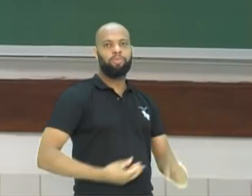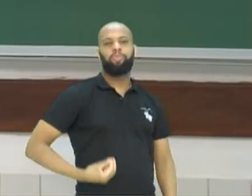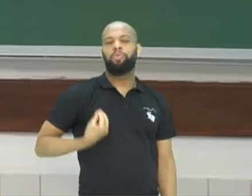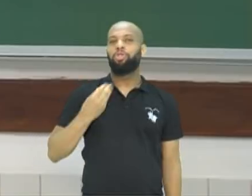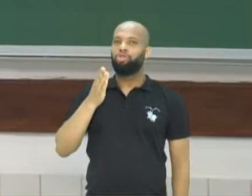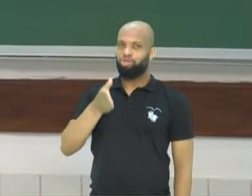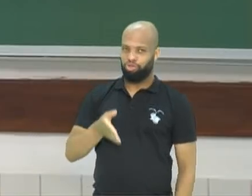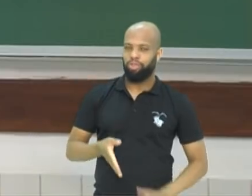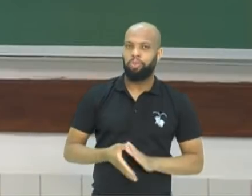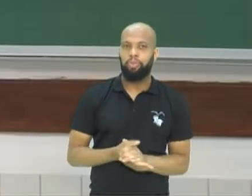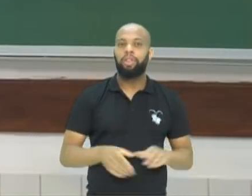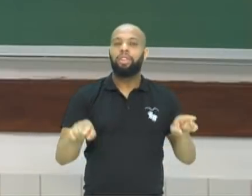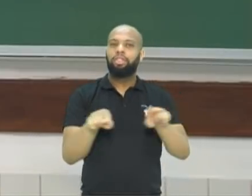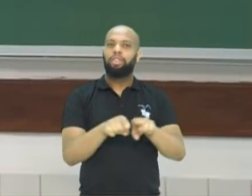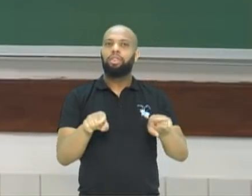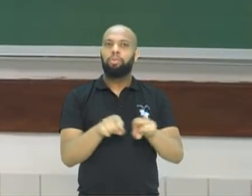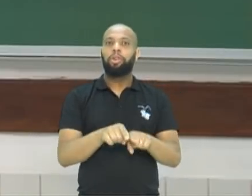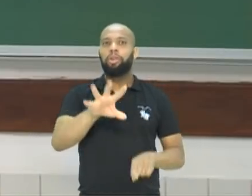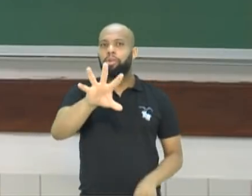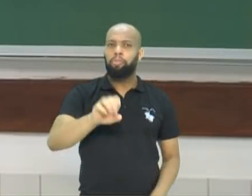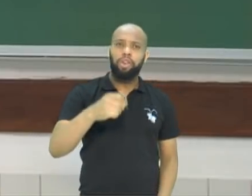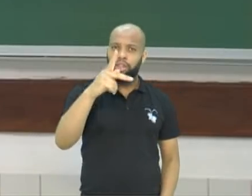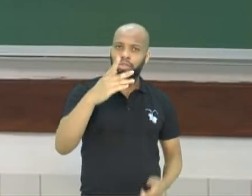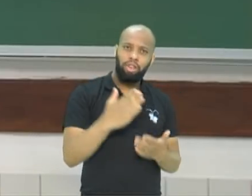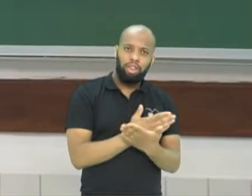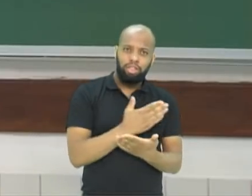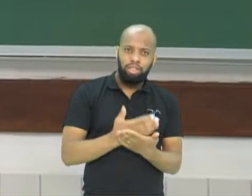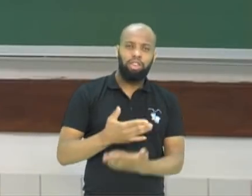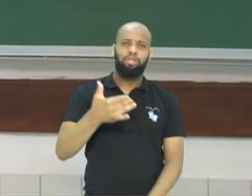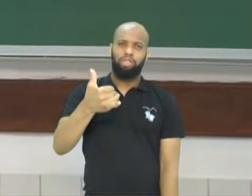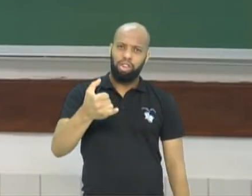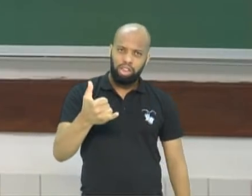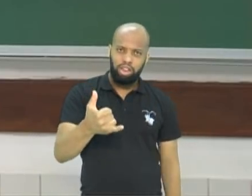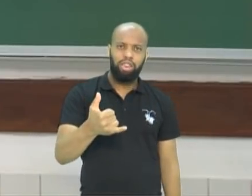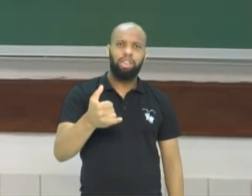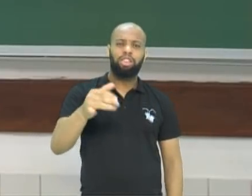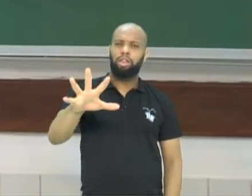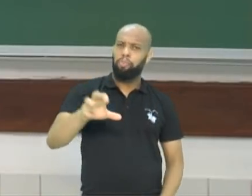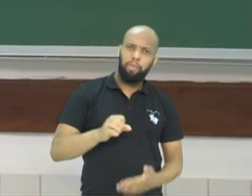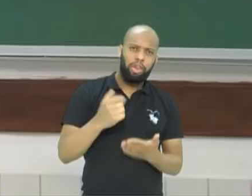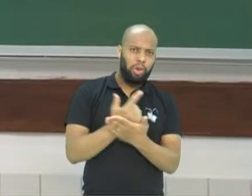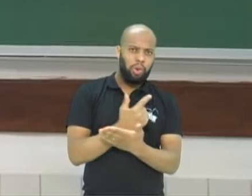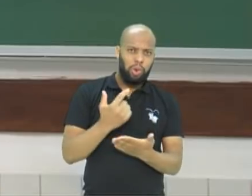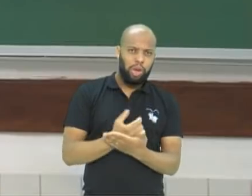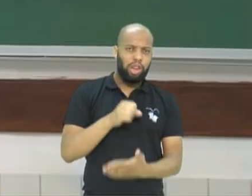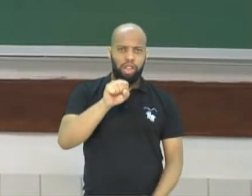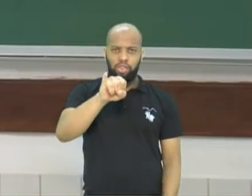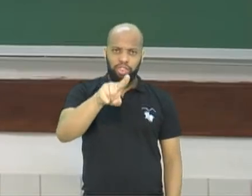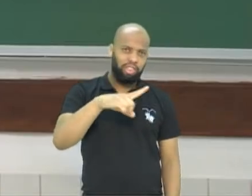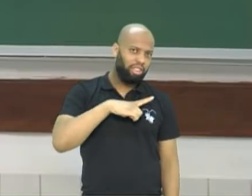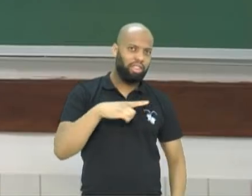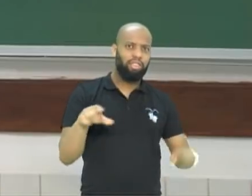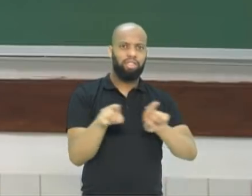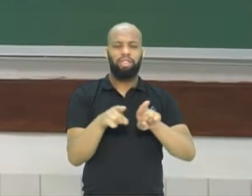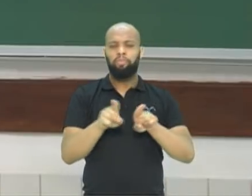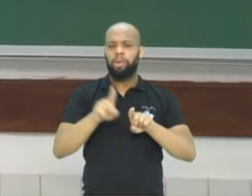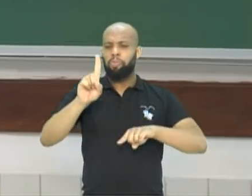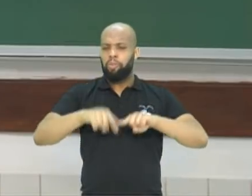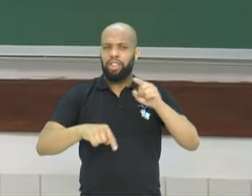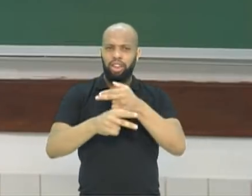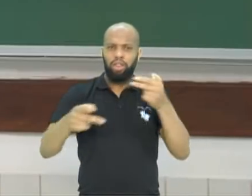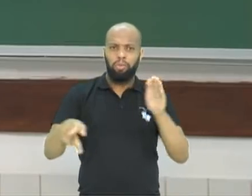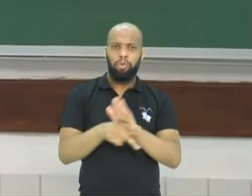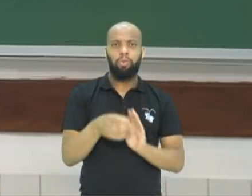presença. Além disso, pegue lá o teu caderno, pegue a tua caneta, pegue o livro didático, se você tiver um material de